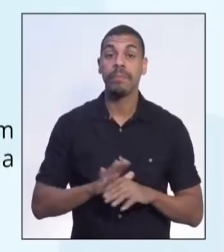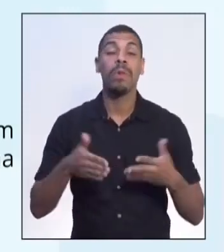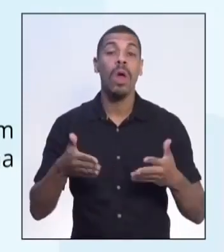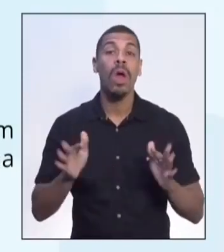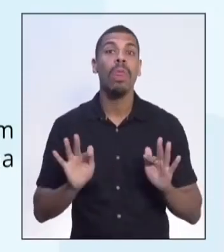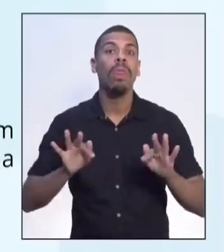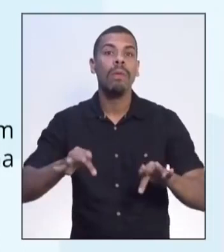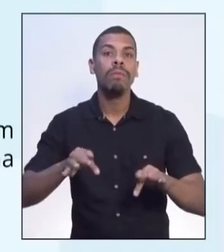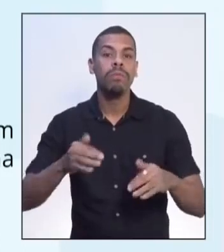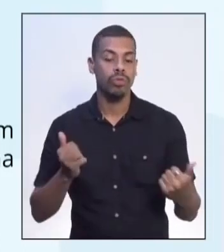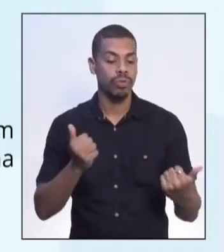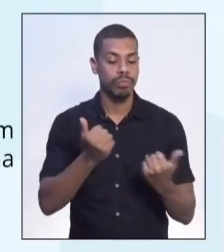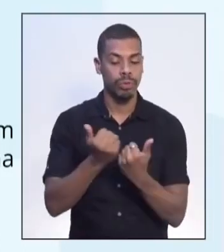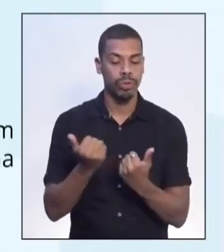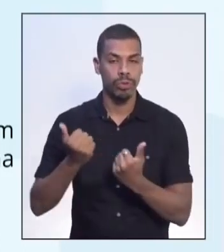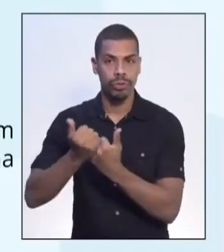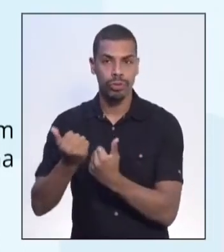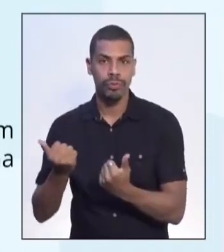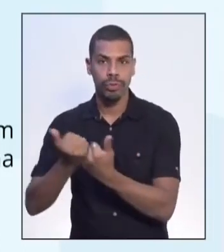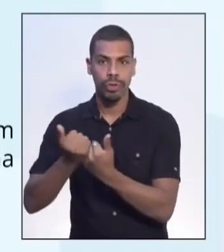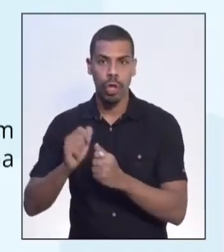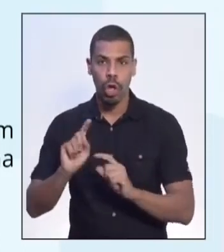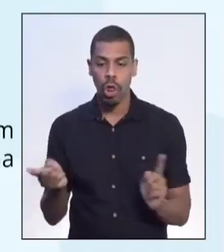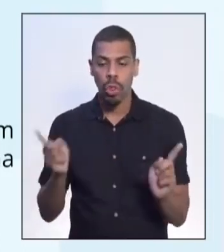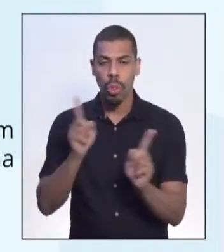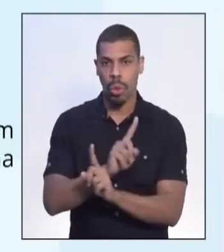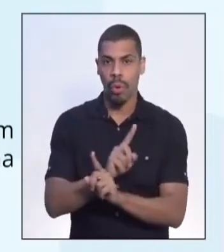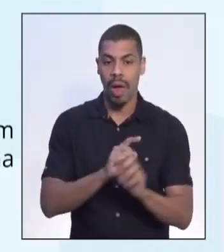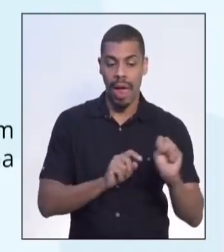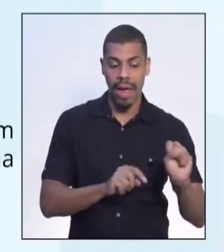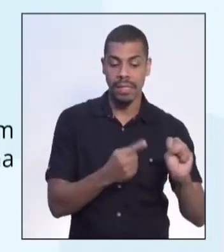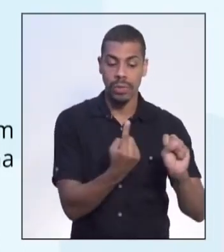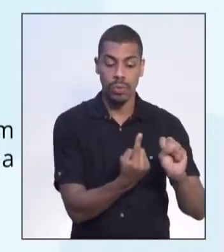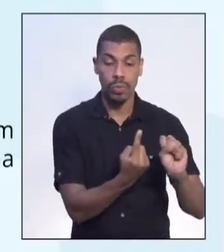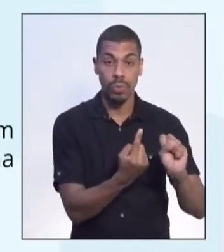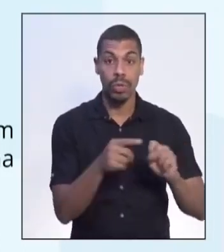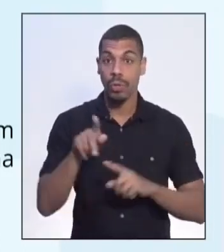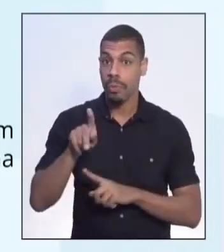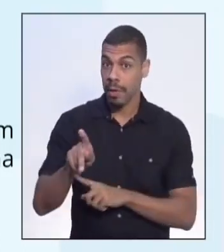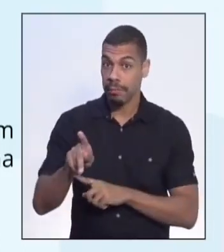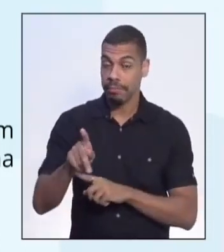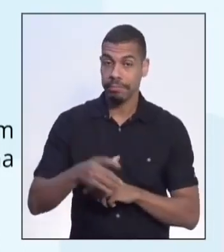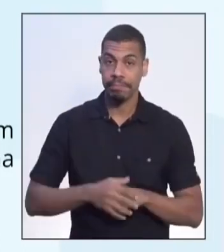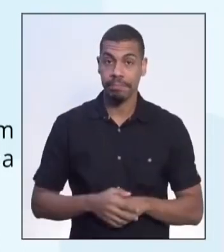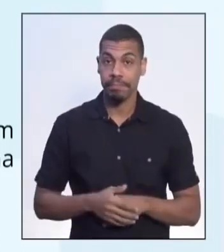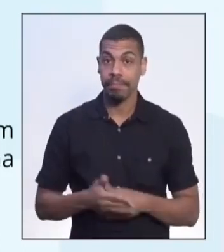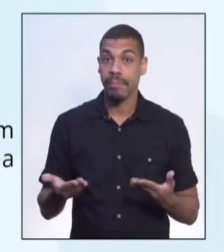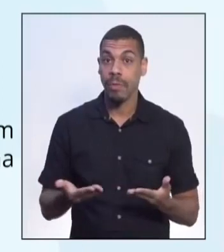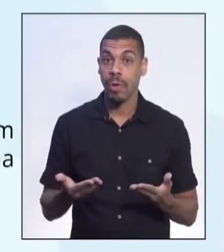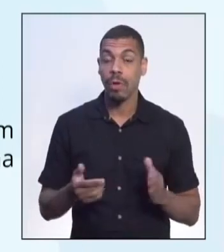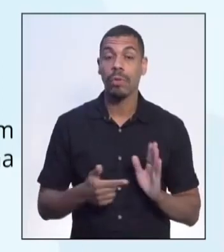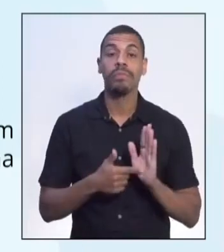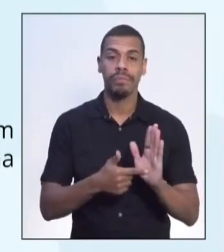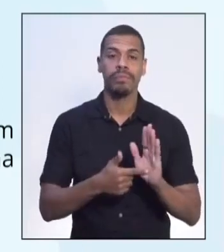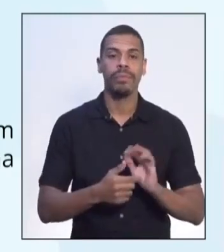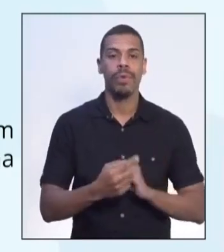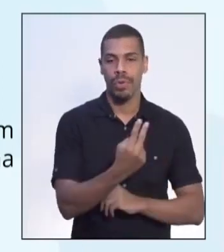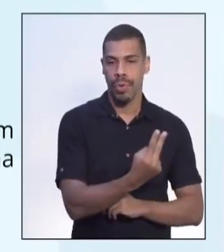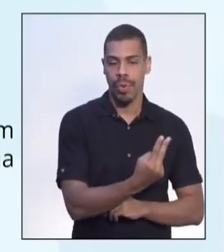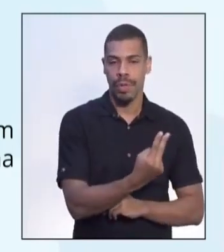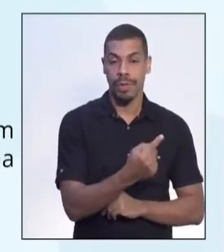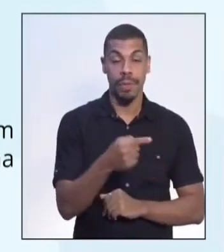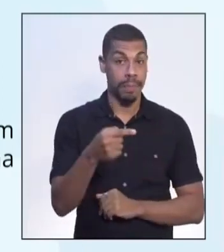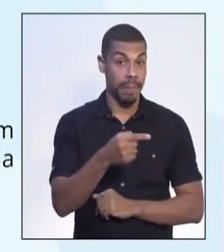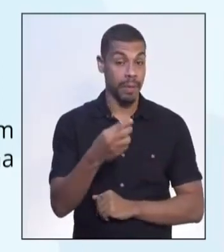você vai substituir, troca o sinal do S1 e do P. Agora, as raízes são